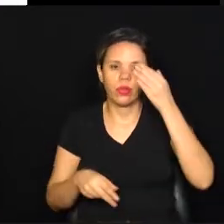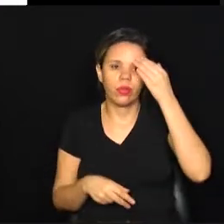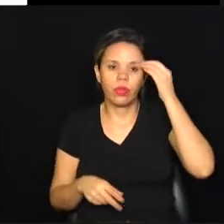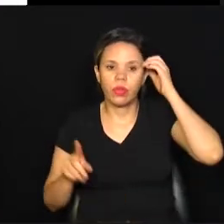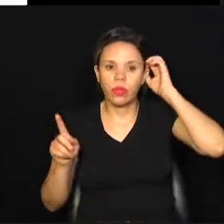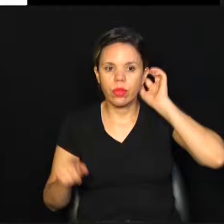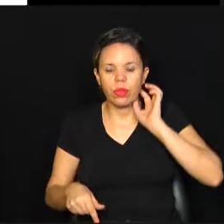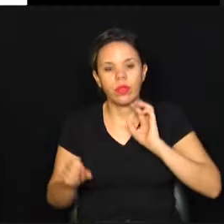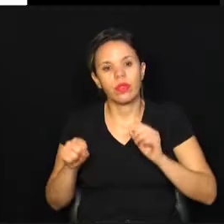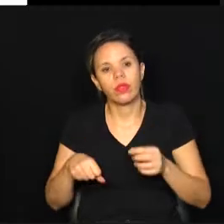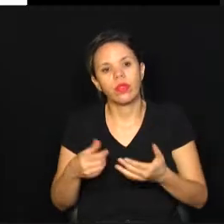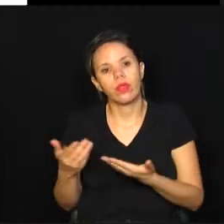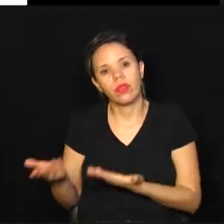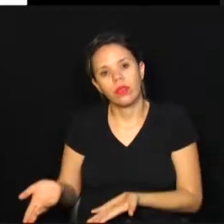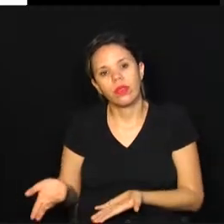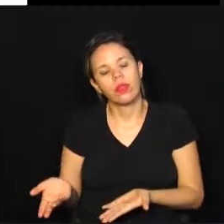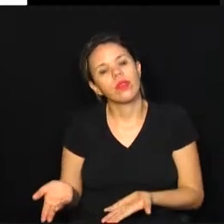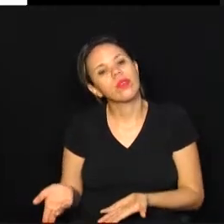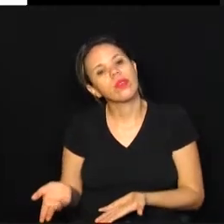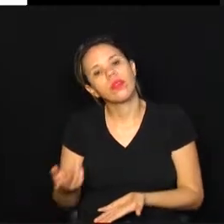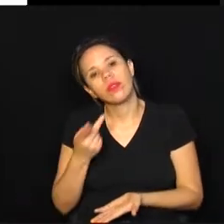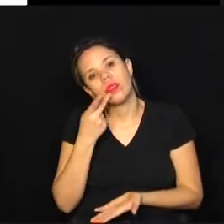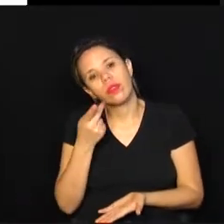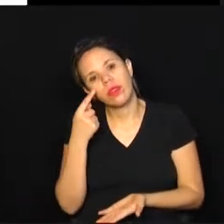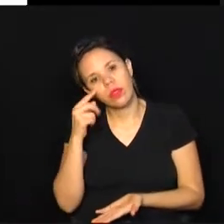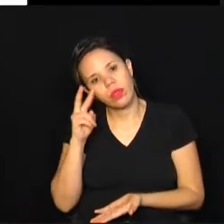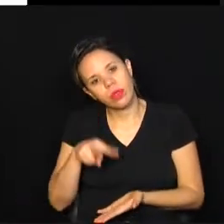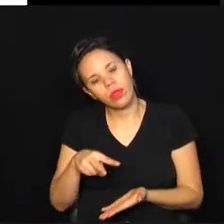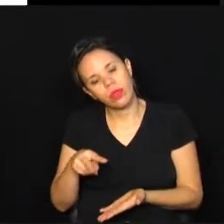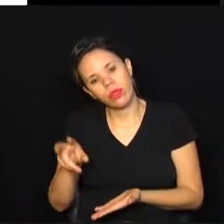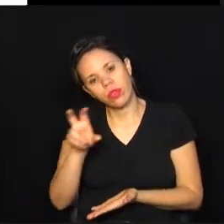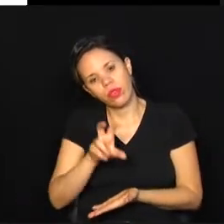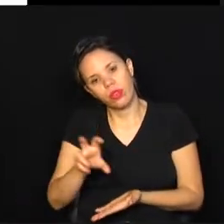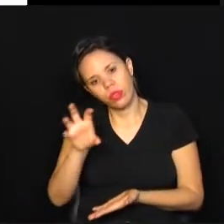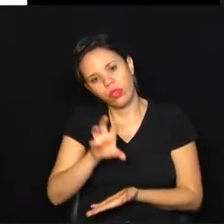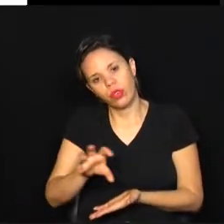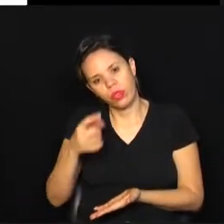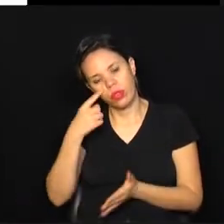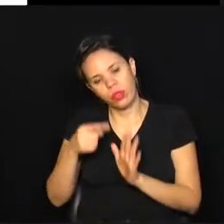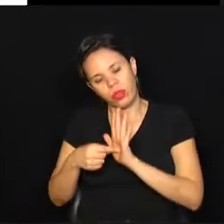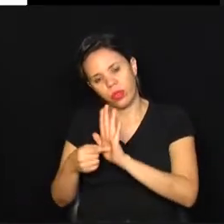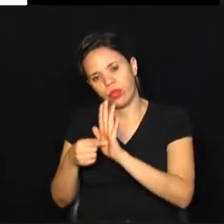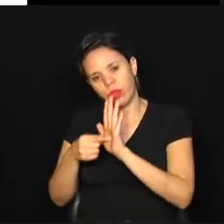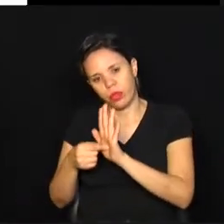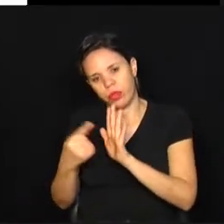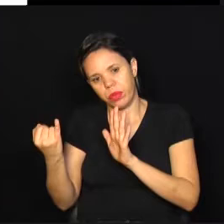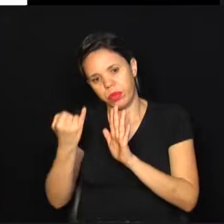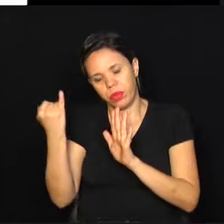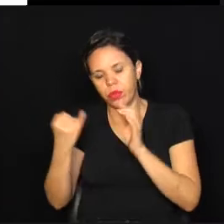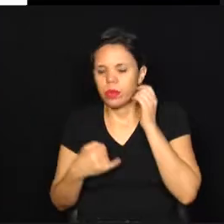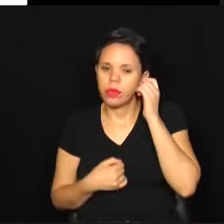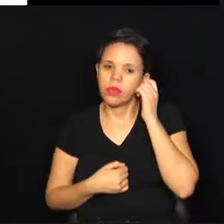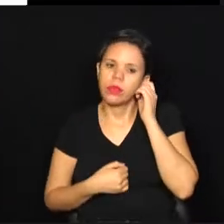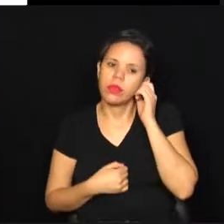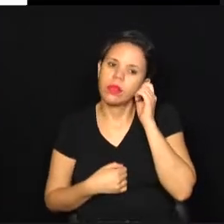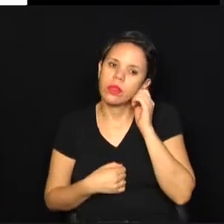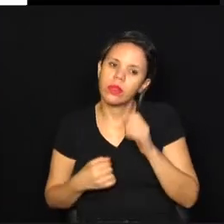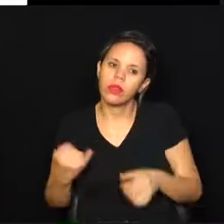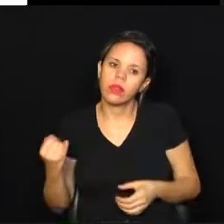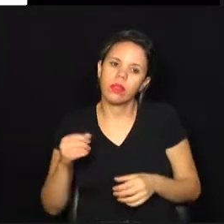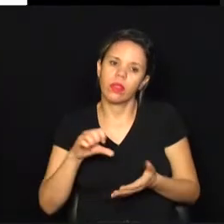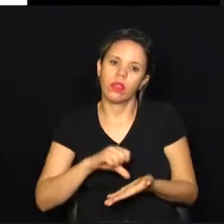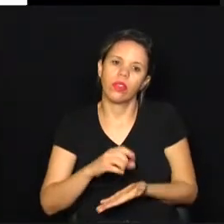este sentido aqui, né, que não sei se vocês estão vendo a minha setinha aí, ele é um sentido bastante importante de conexão para essa região do Campo